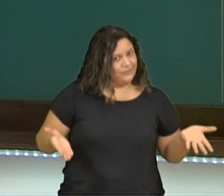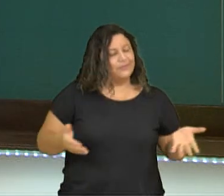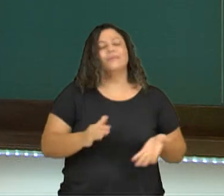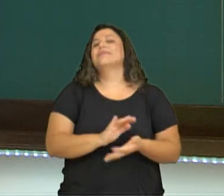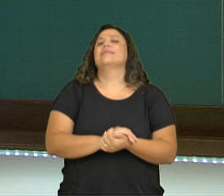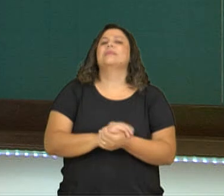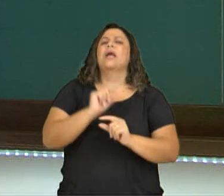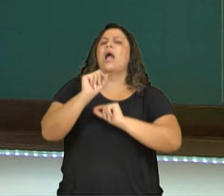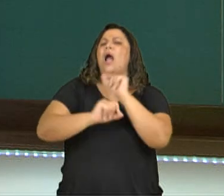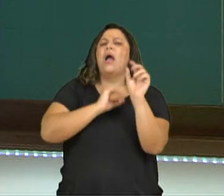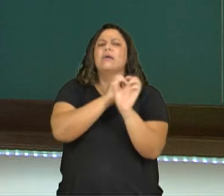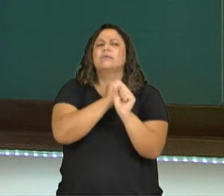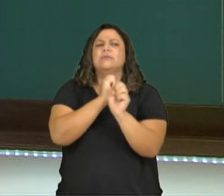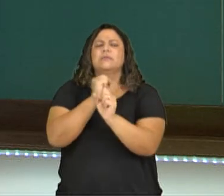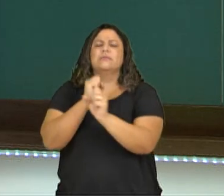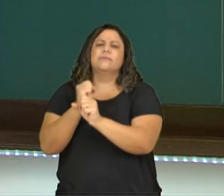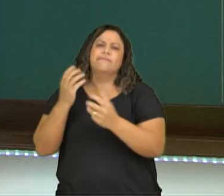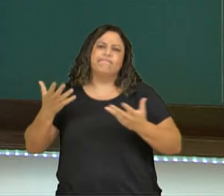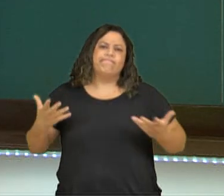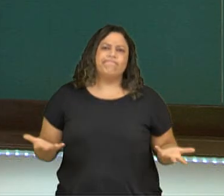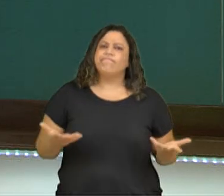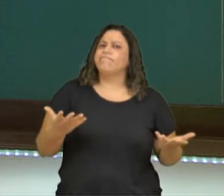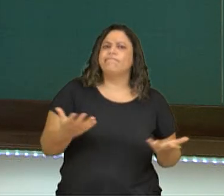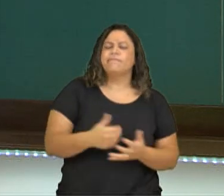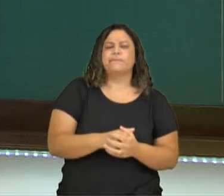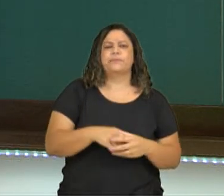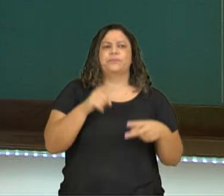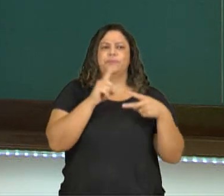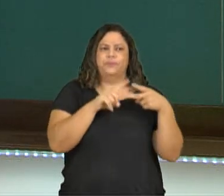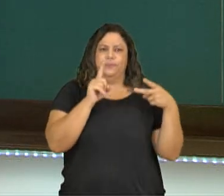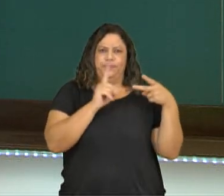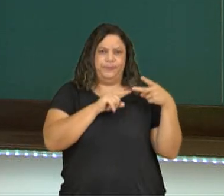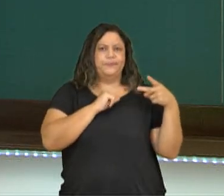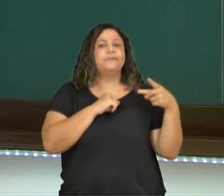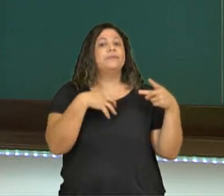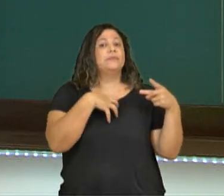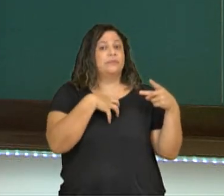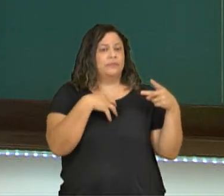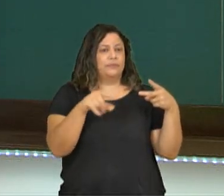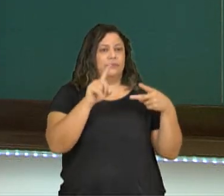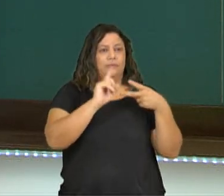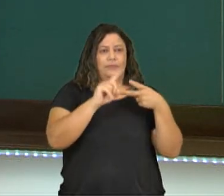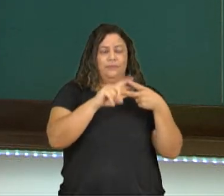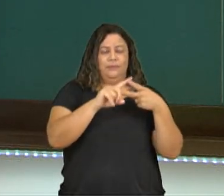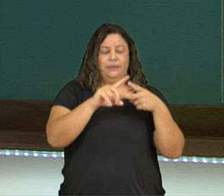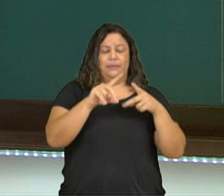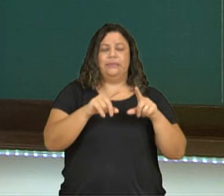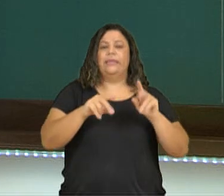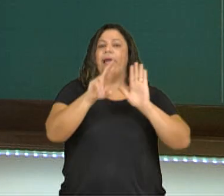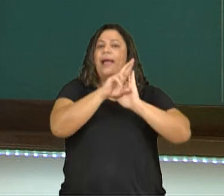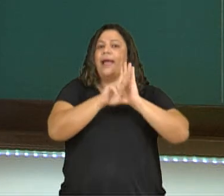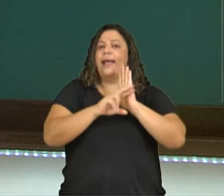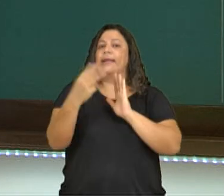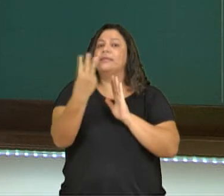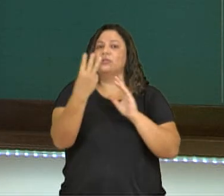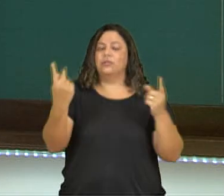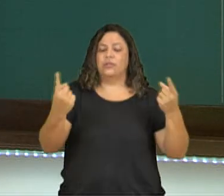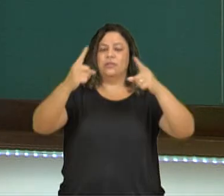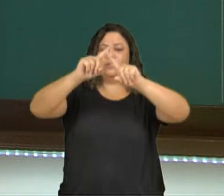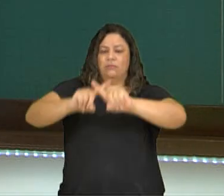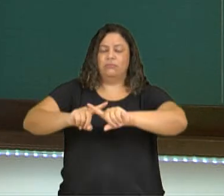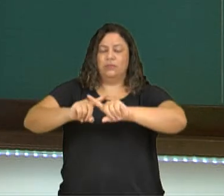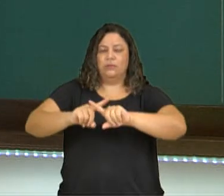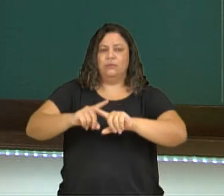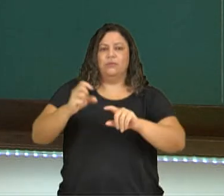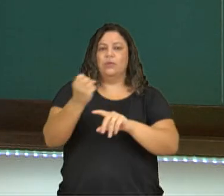se calcula o rendimento de uma reação? 2 métodos, 2 formas. Primeiro, por regra de 3, onde tem a quantidade